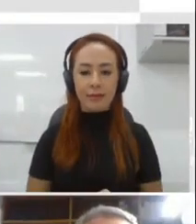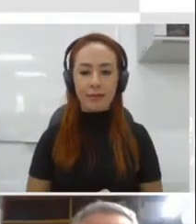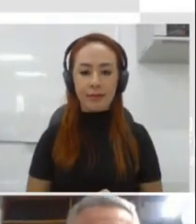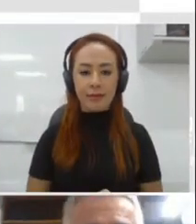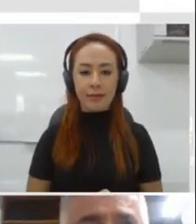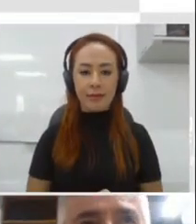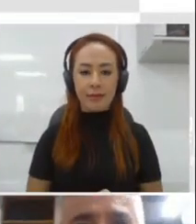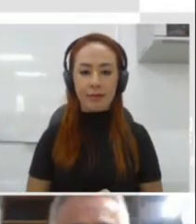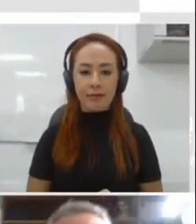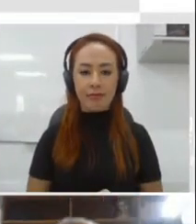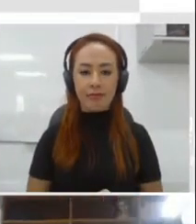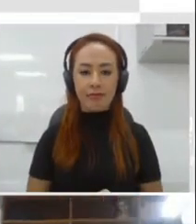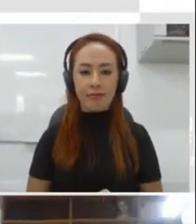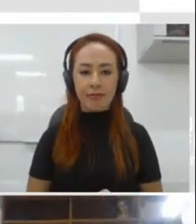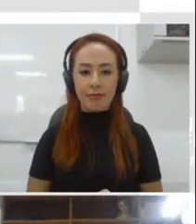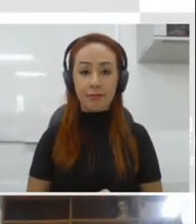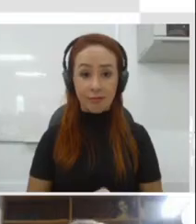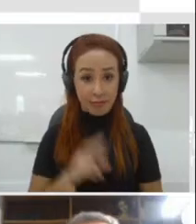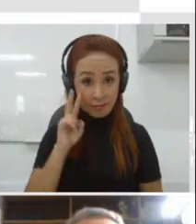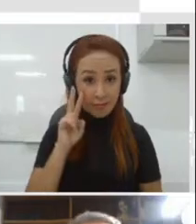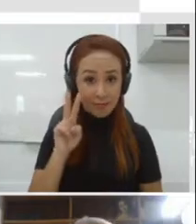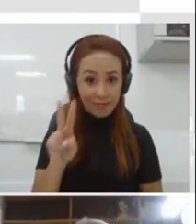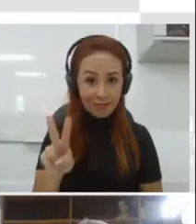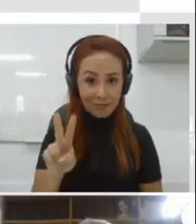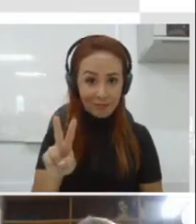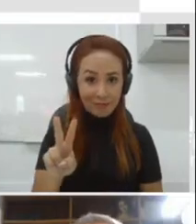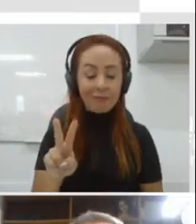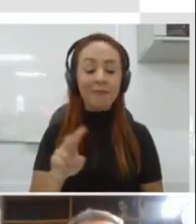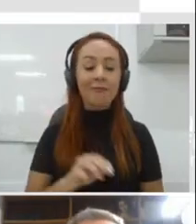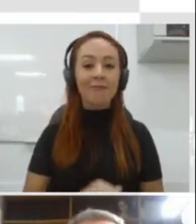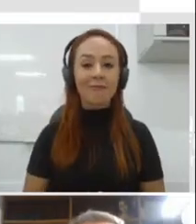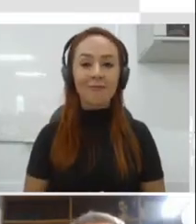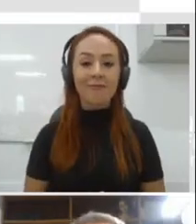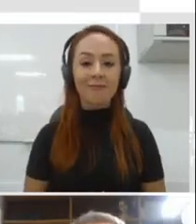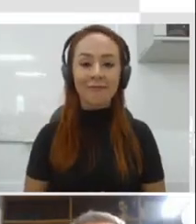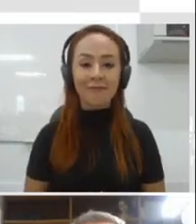Bom, espero que vocês estejam vendo a tela compartilhada.